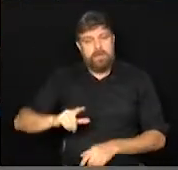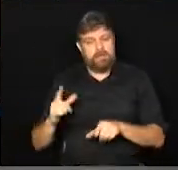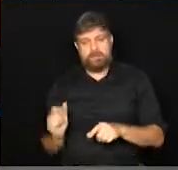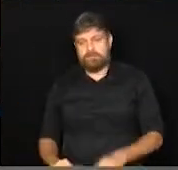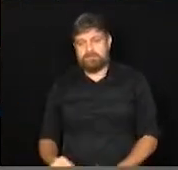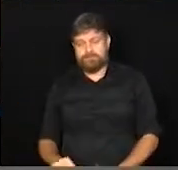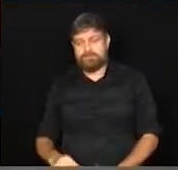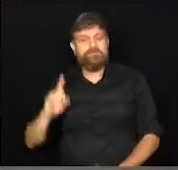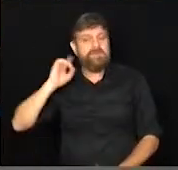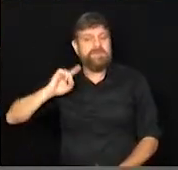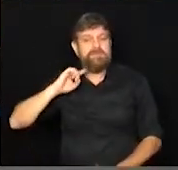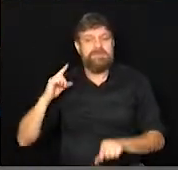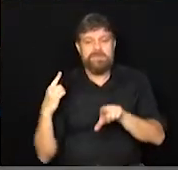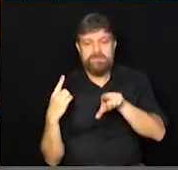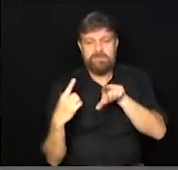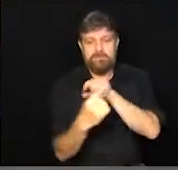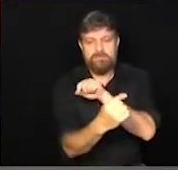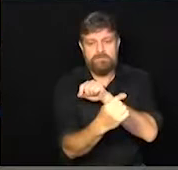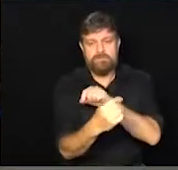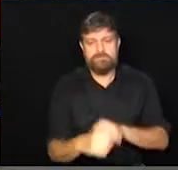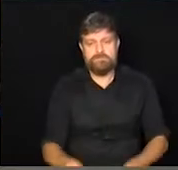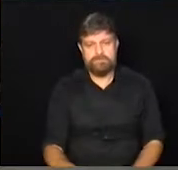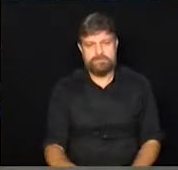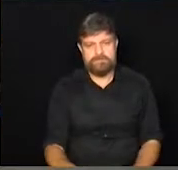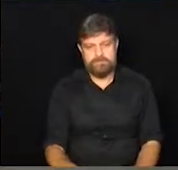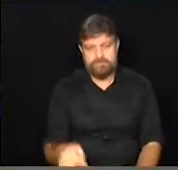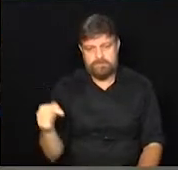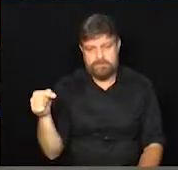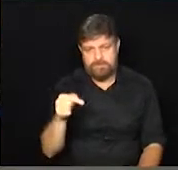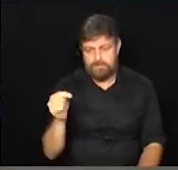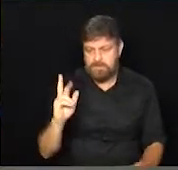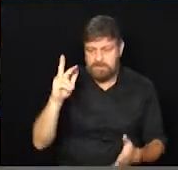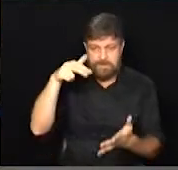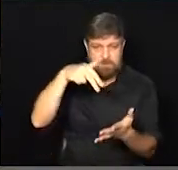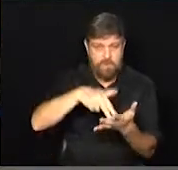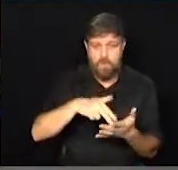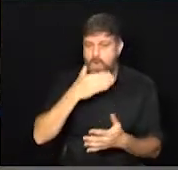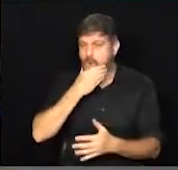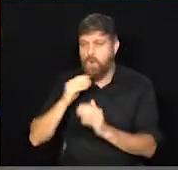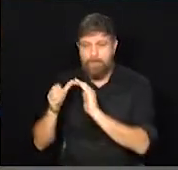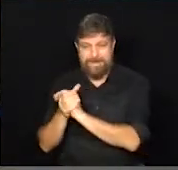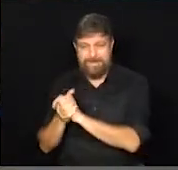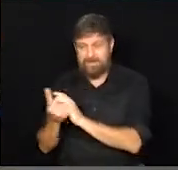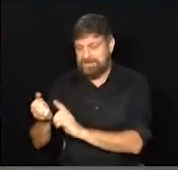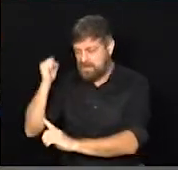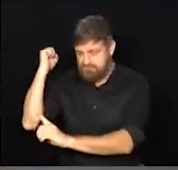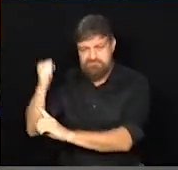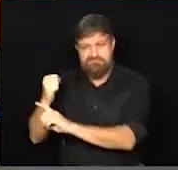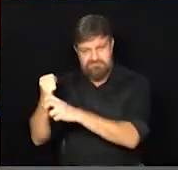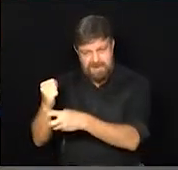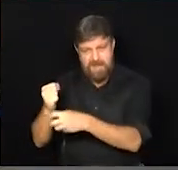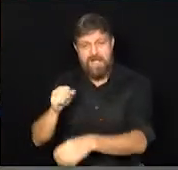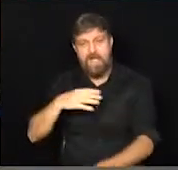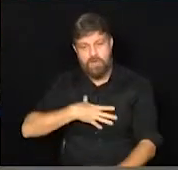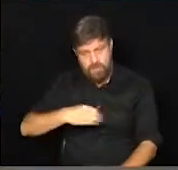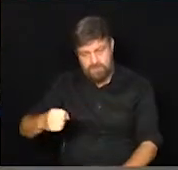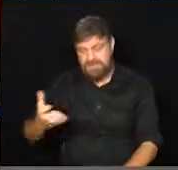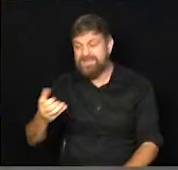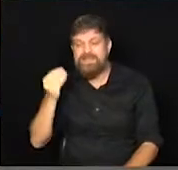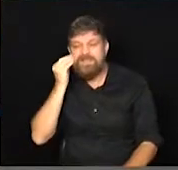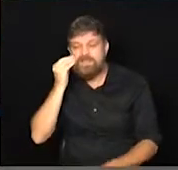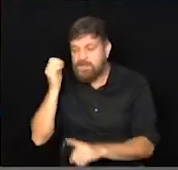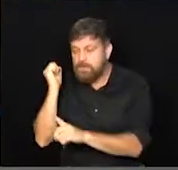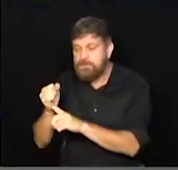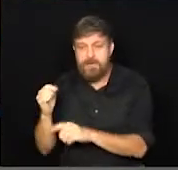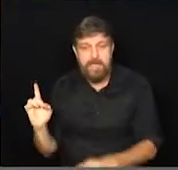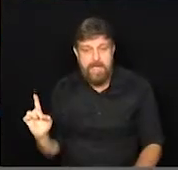Minas Gerais para cá. Ela havia fugido do marido, o marido já tinha tentado matar ela, tinha tentado matar os filhos, e ela ficou